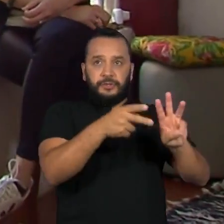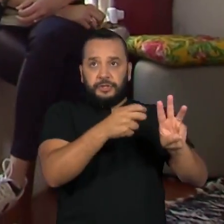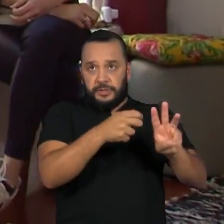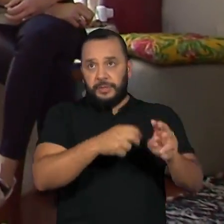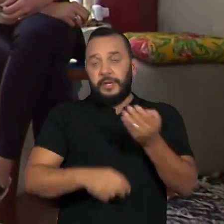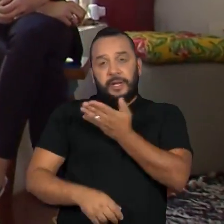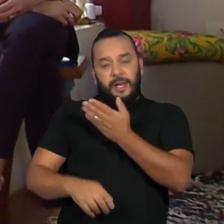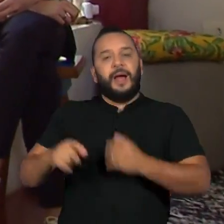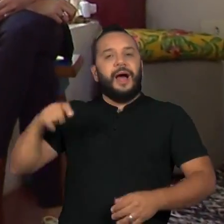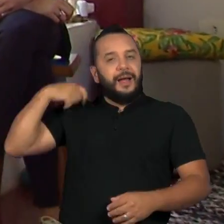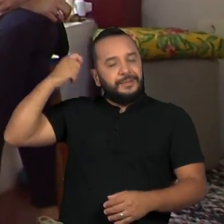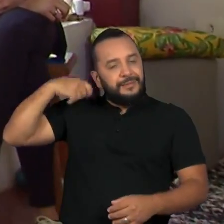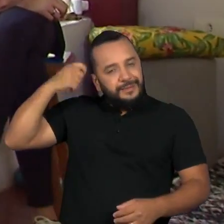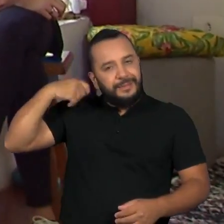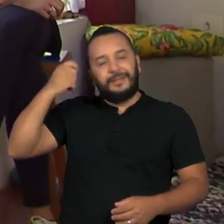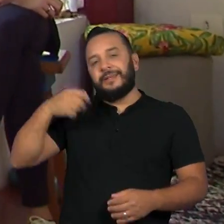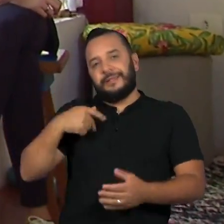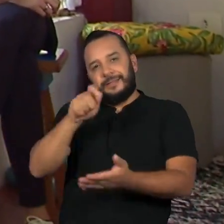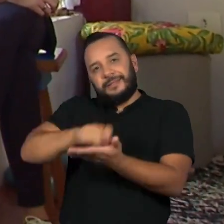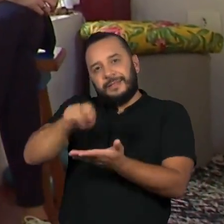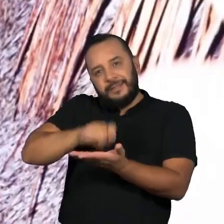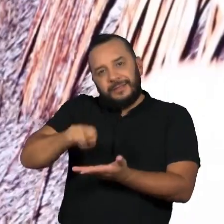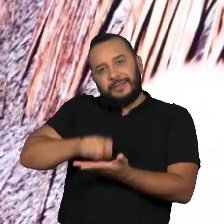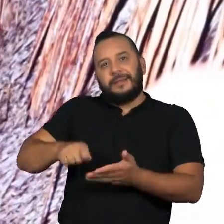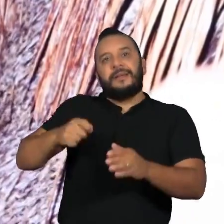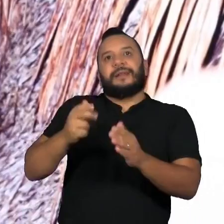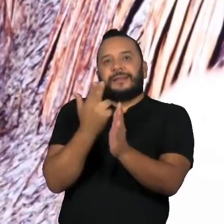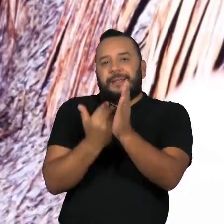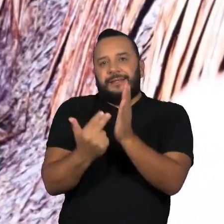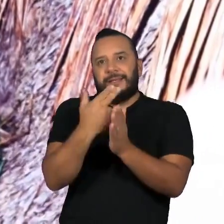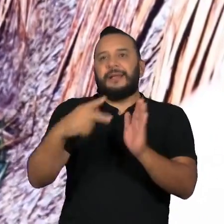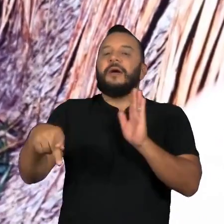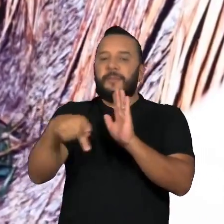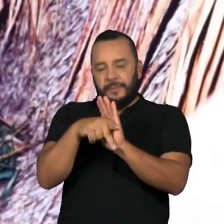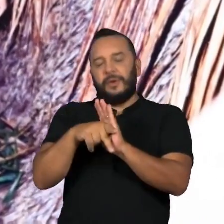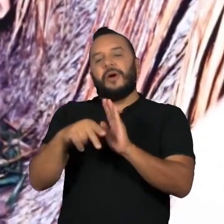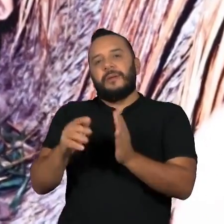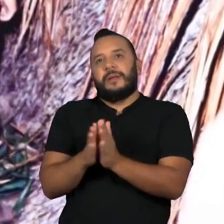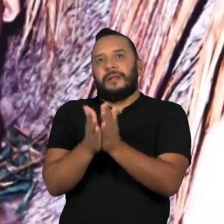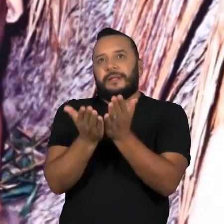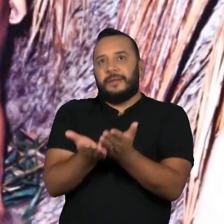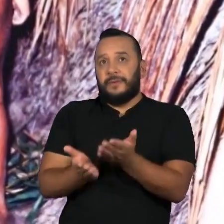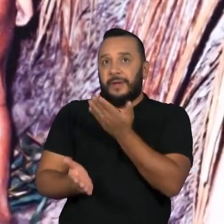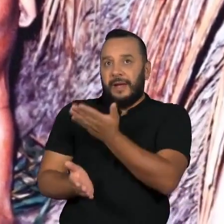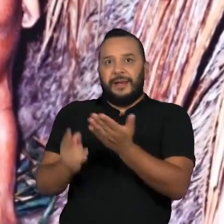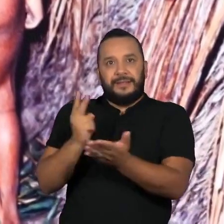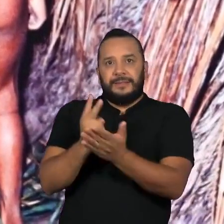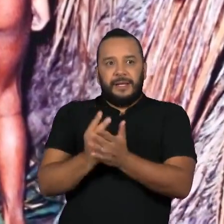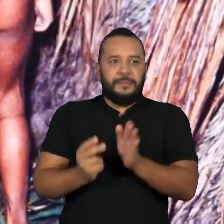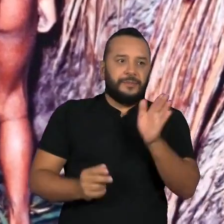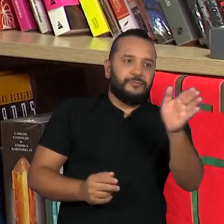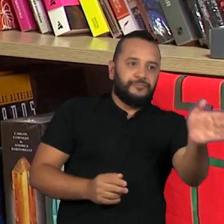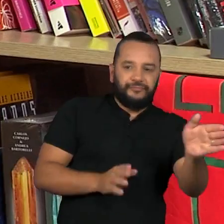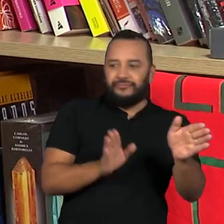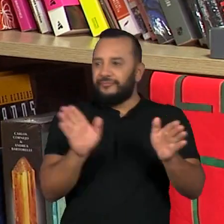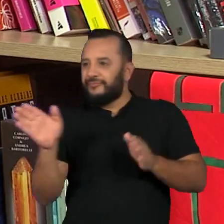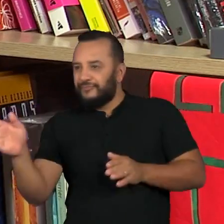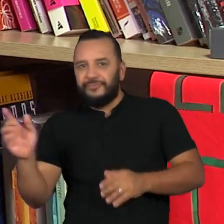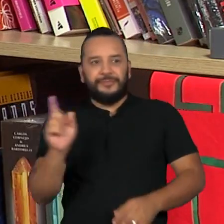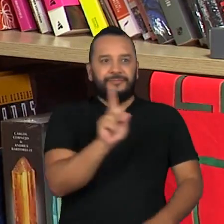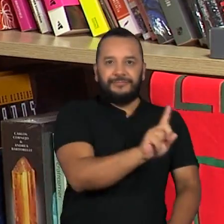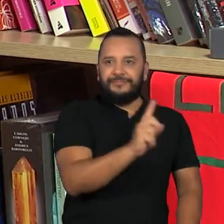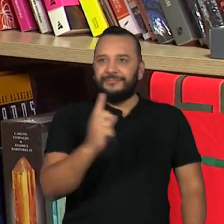e ilustradora de livros, entre outros talentos, cresceu viajando entre dois mundos. Minha mãe é